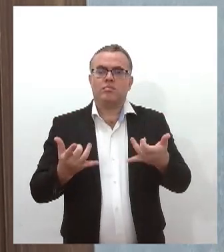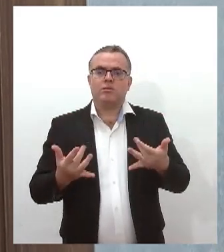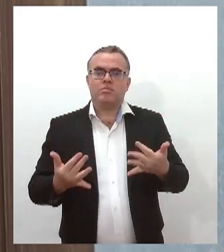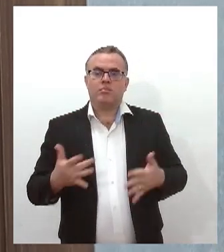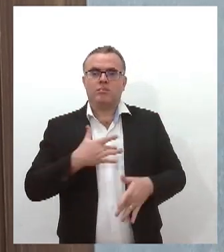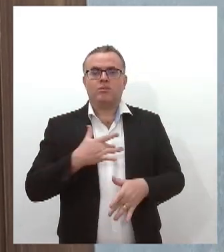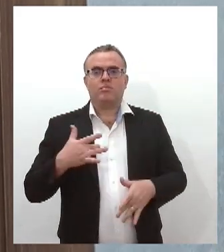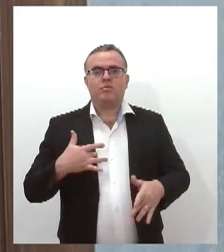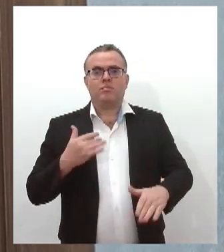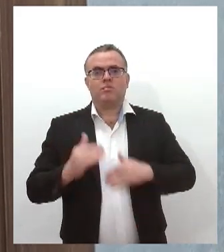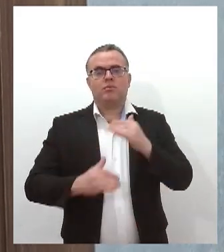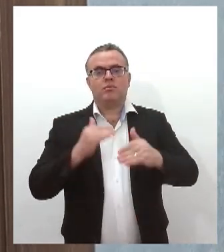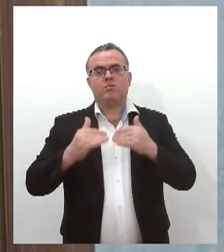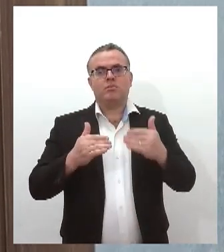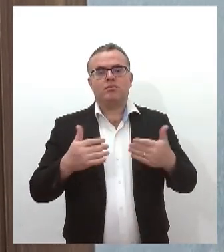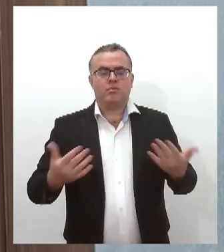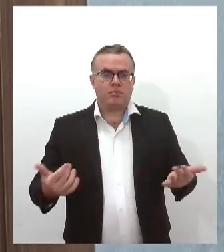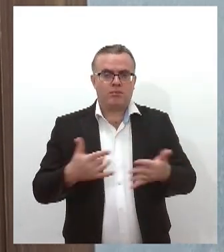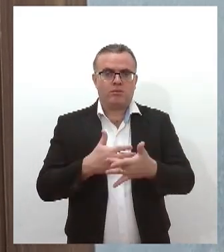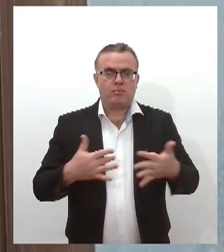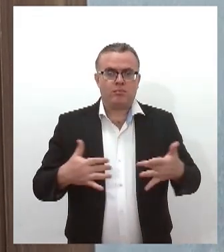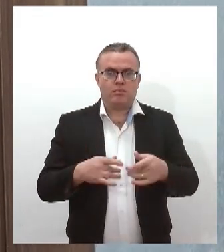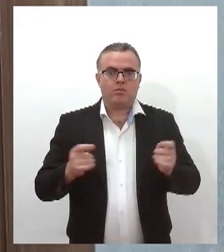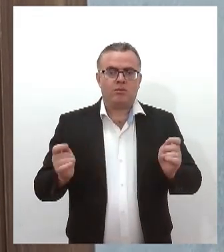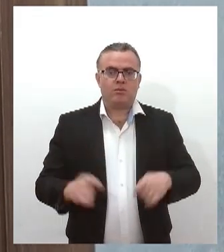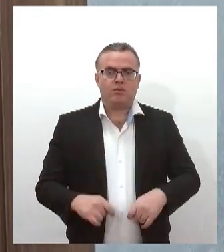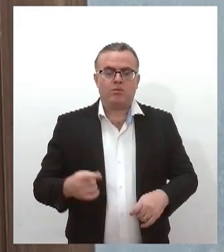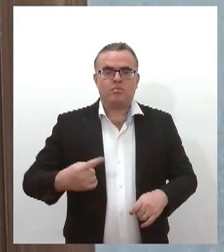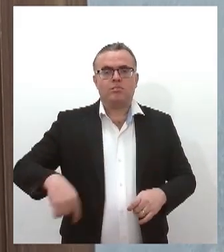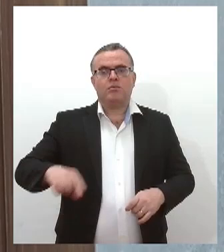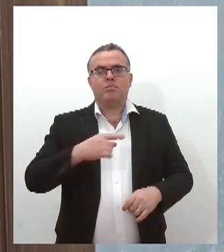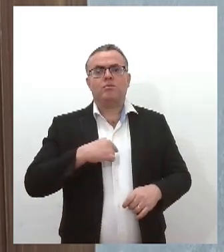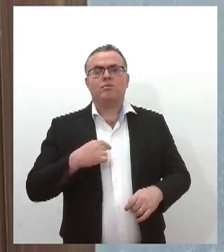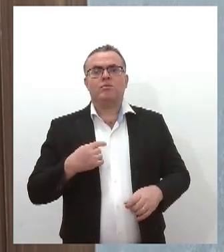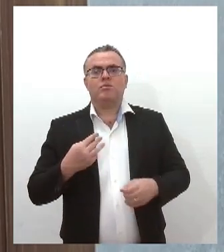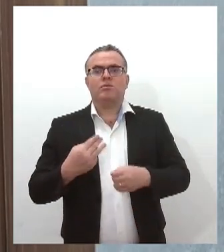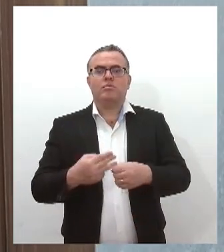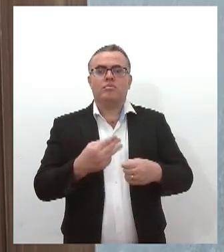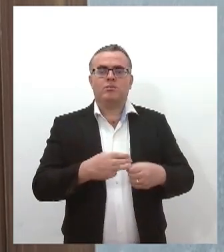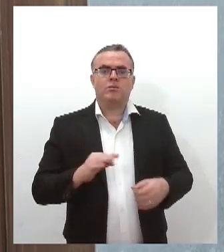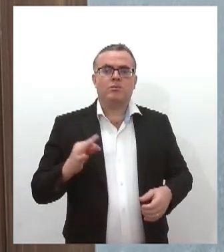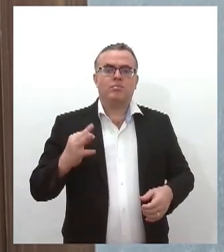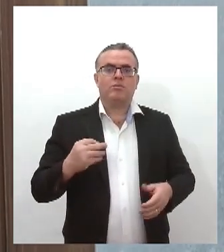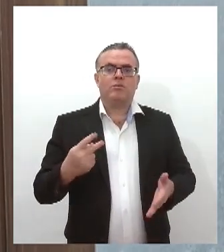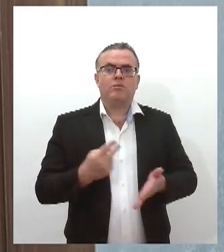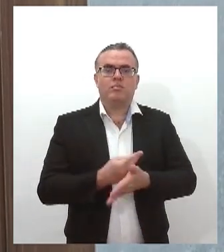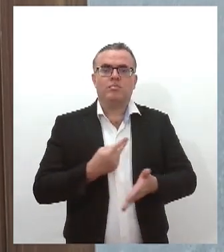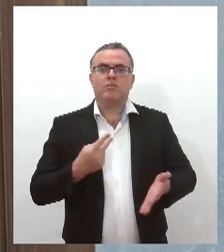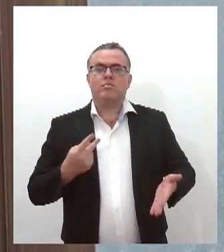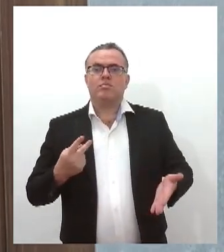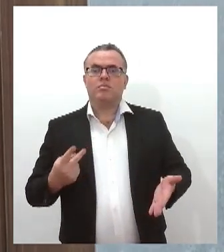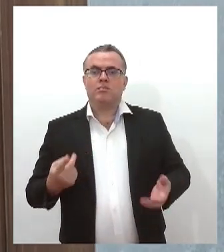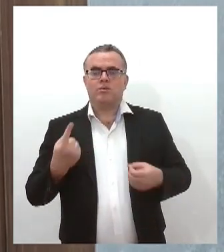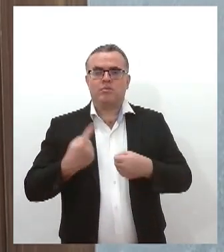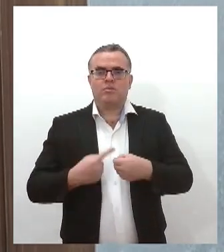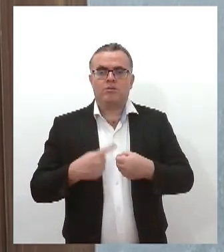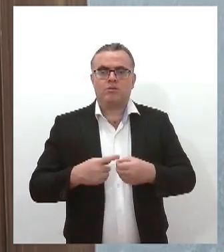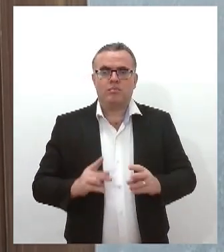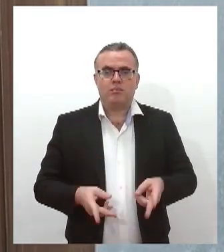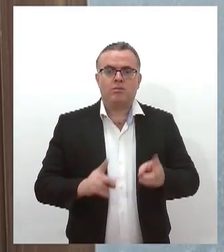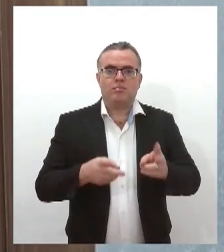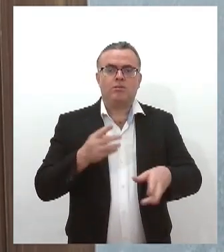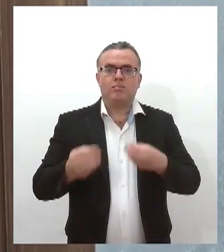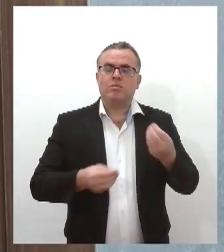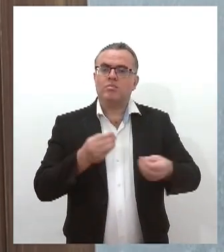cidades. Eu, como sou um bom municipalista, a gente entende que tudo acontece na cidade. É o lugar onde a gente dorme, onde a gente reside, onde enfrenta